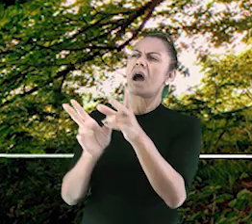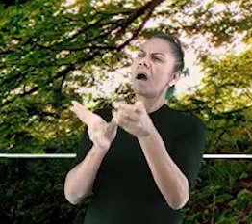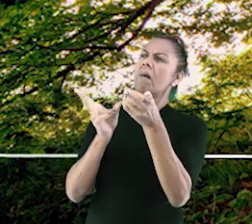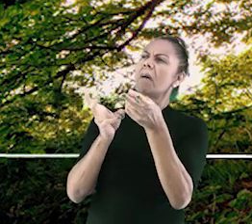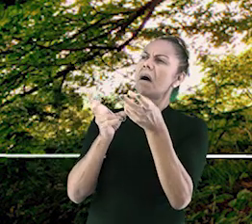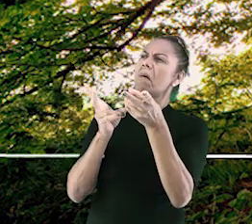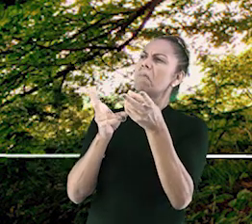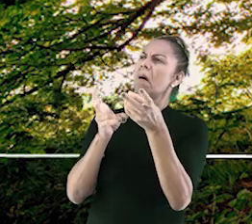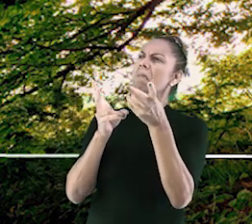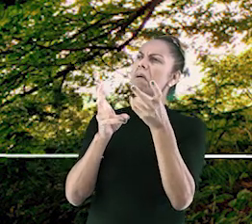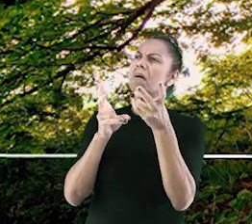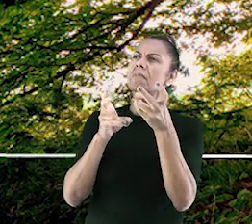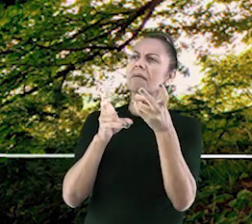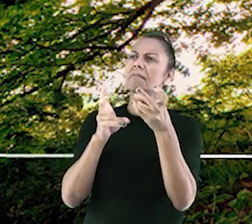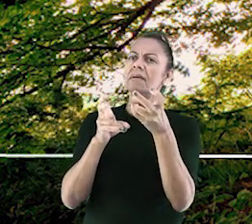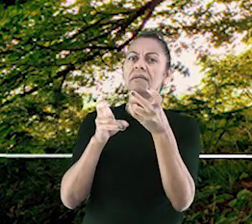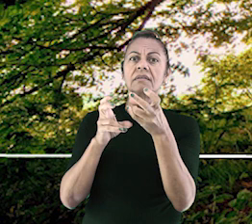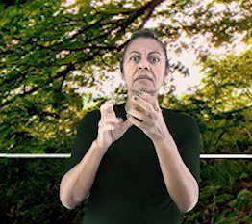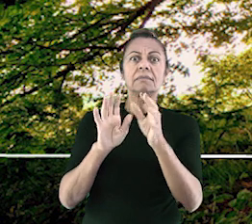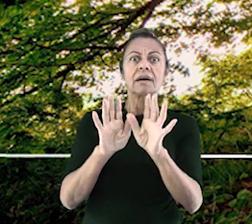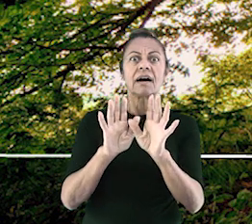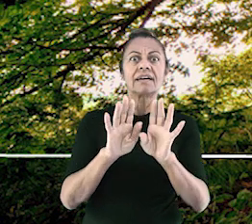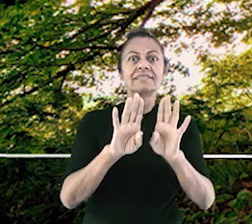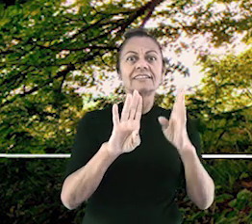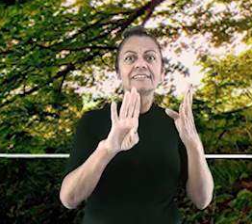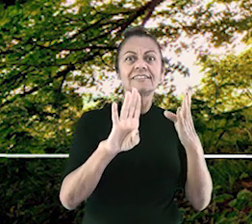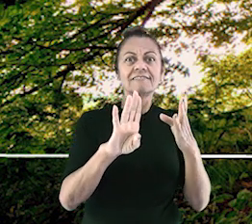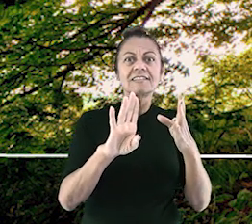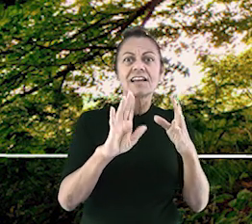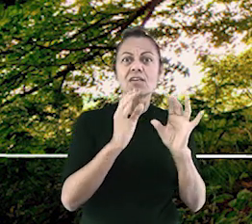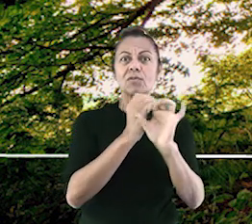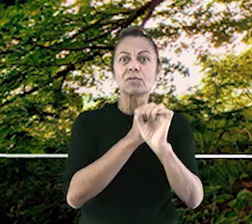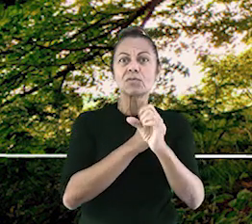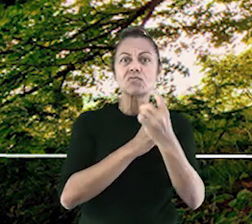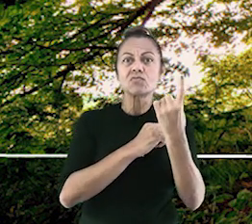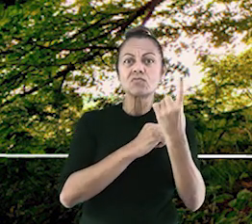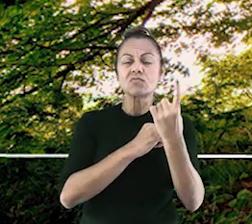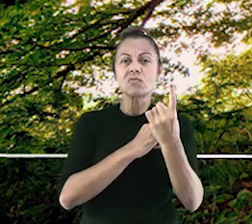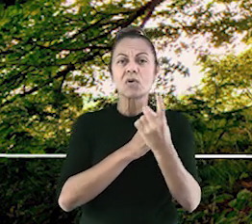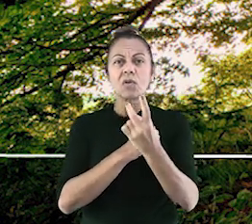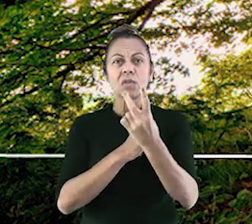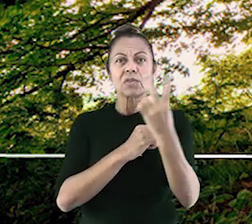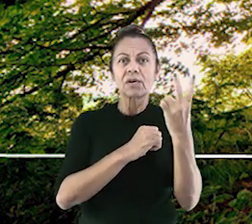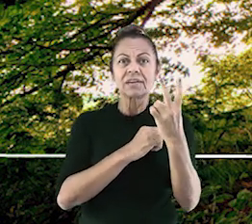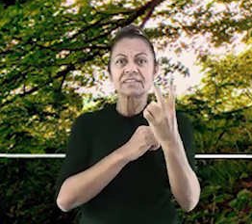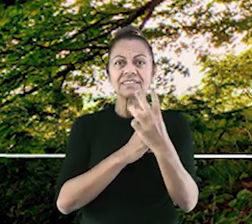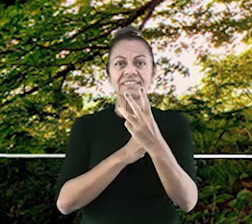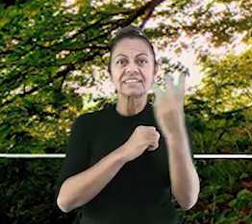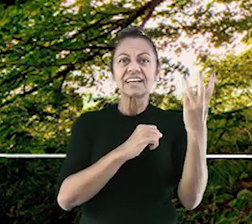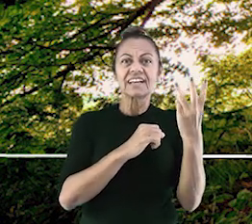voando, ele contou até 3. Conte comigo.